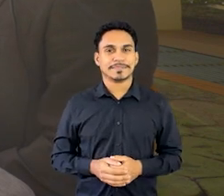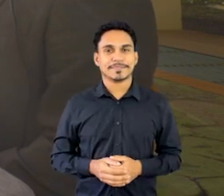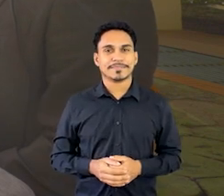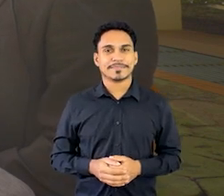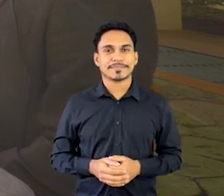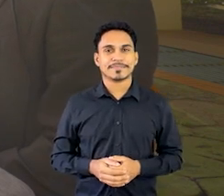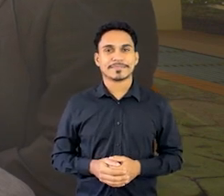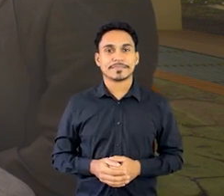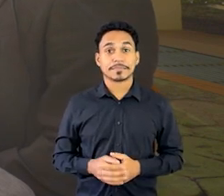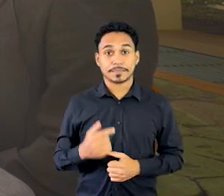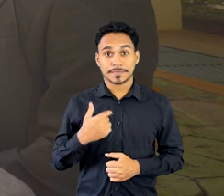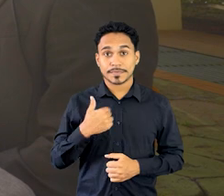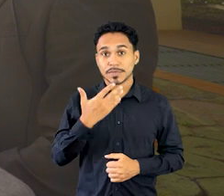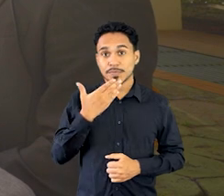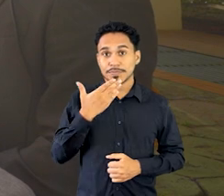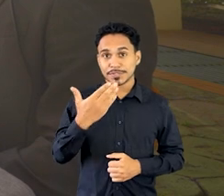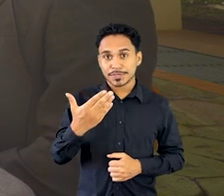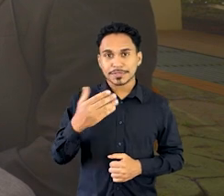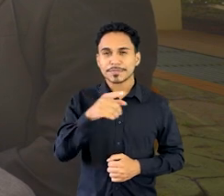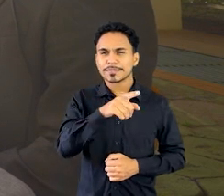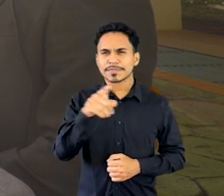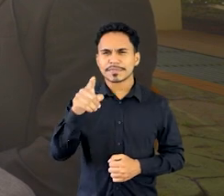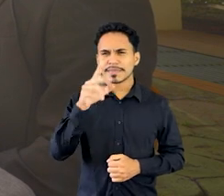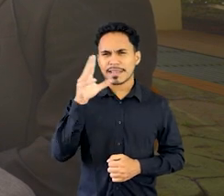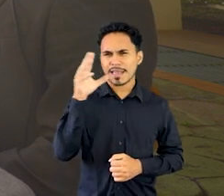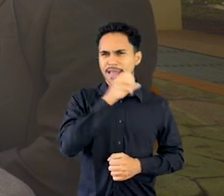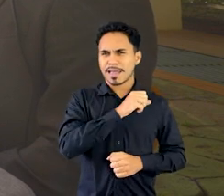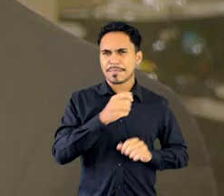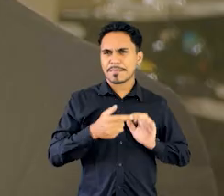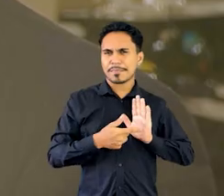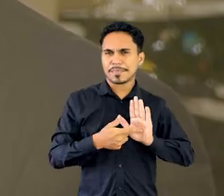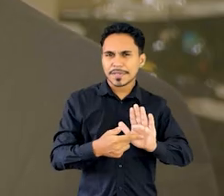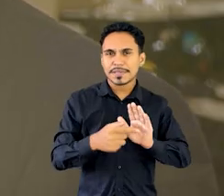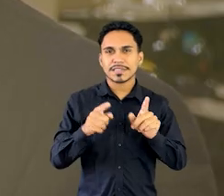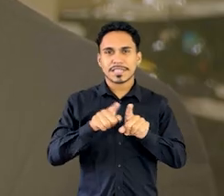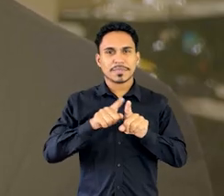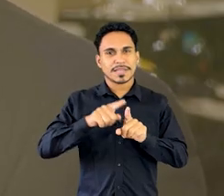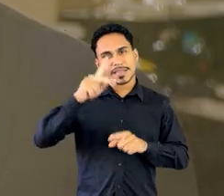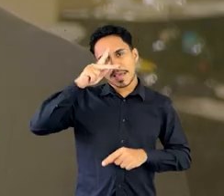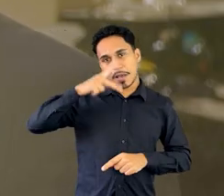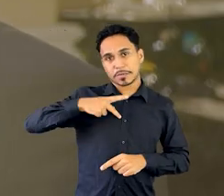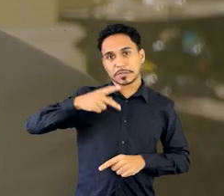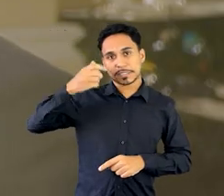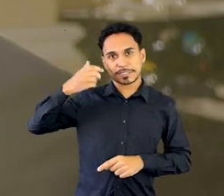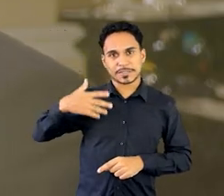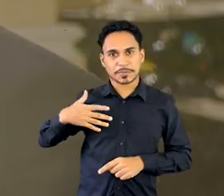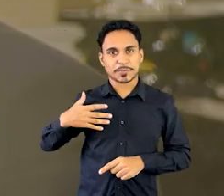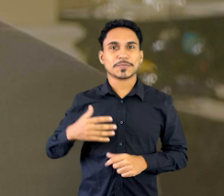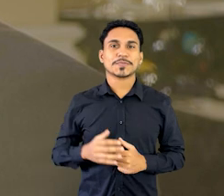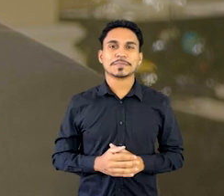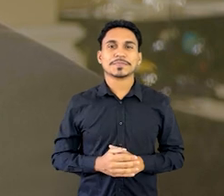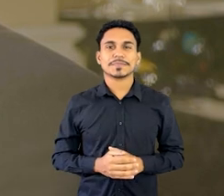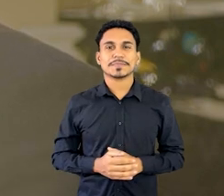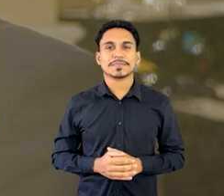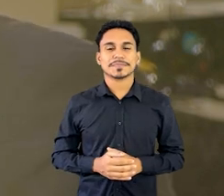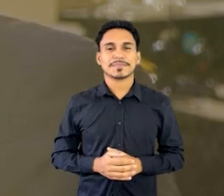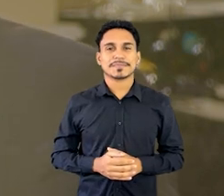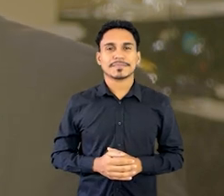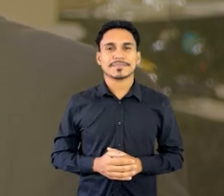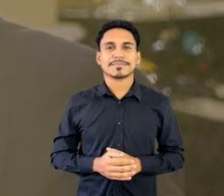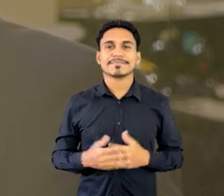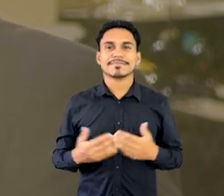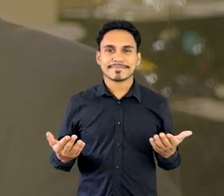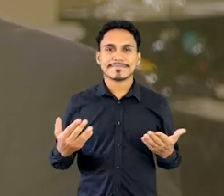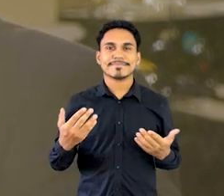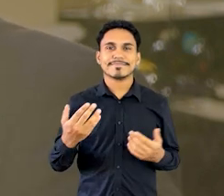vocês façam uma rápida apresentação e também autodescrição e a gente começa o nosso papo bom eh eu sou crar de Souza Eu sou